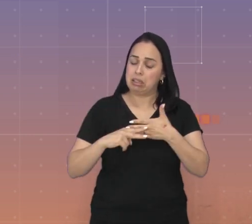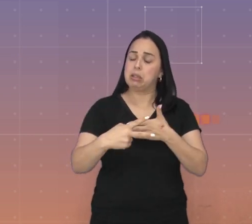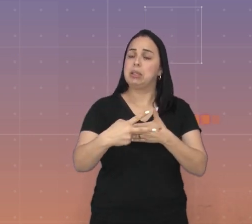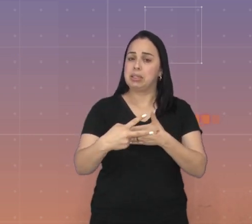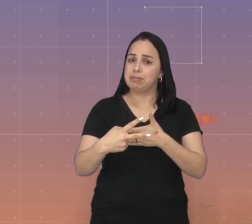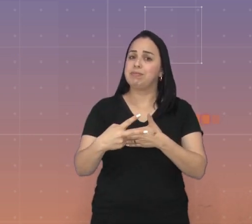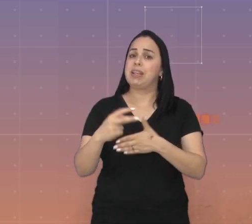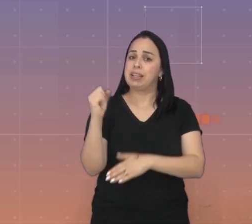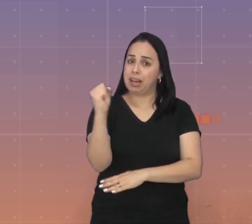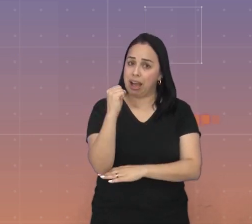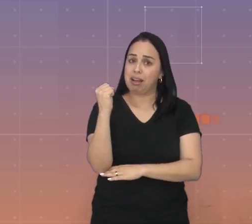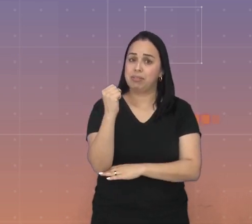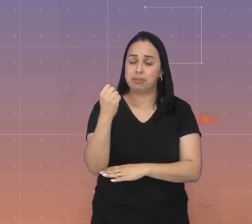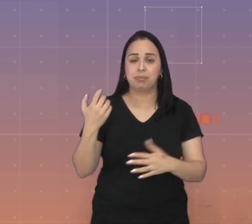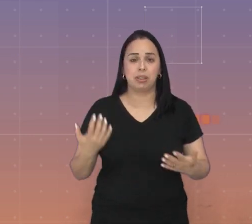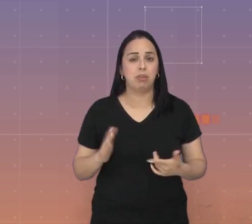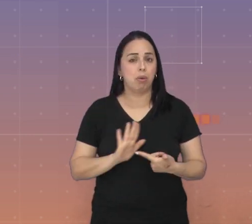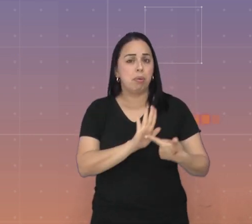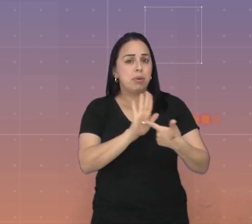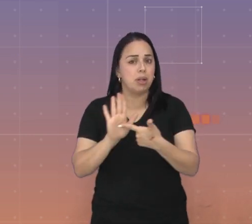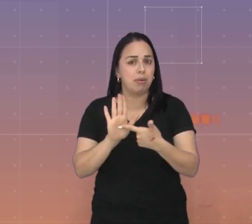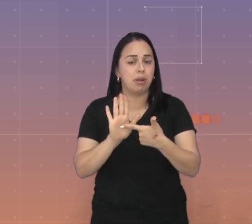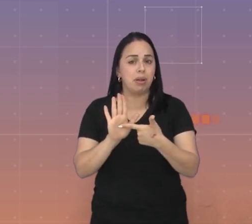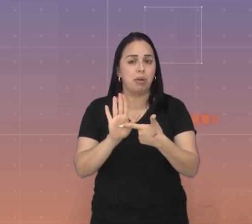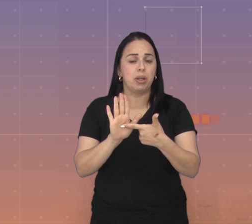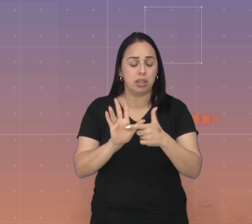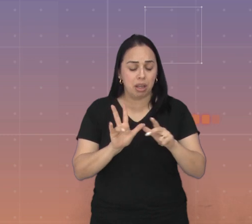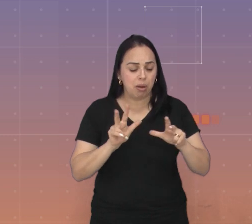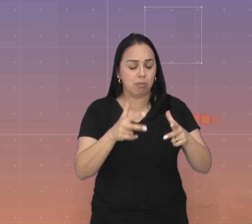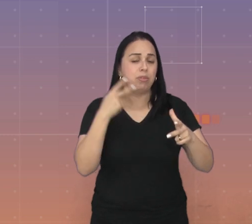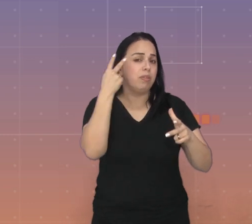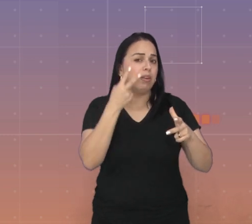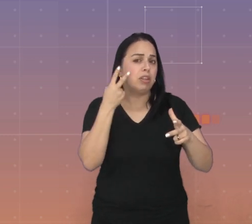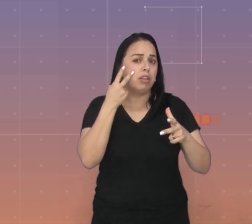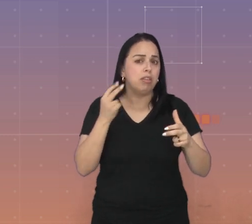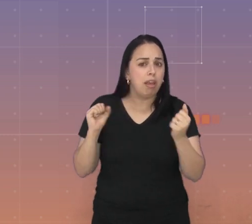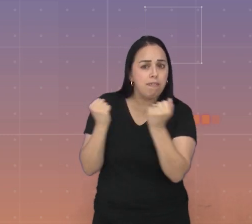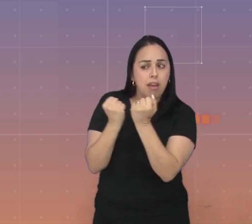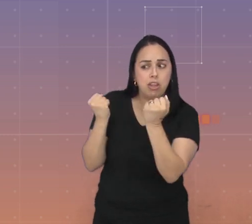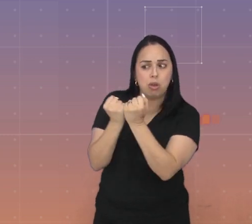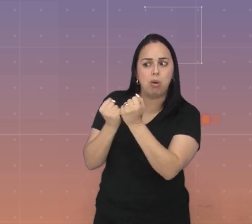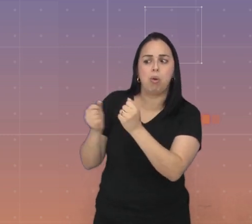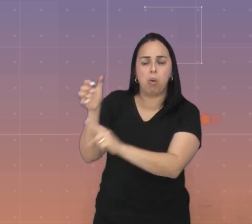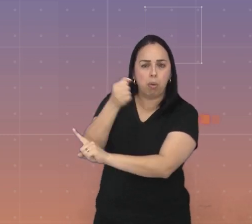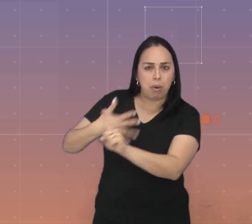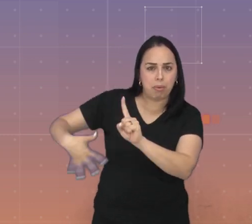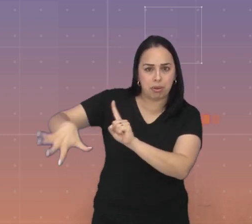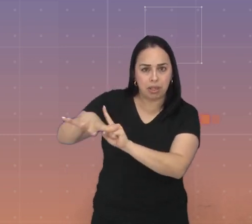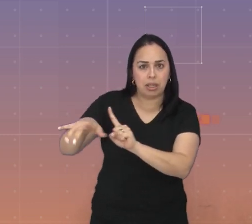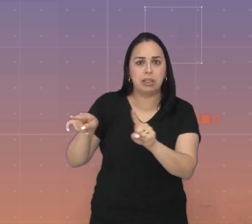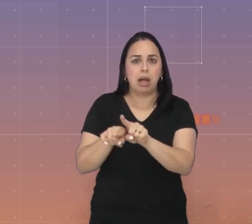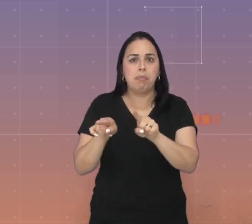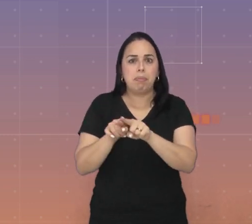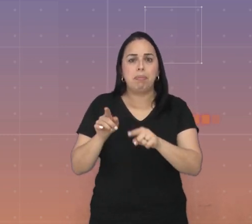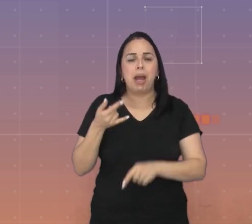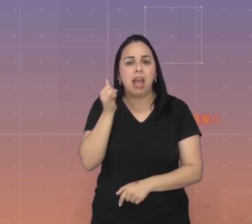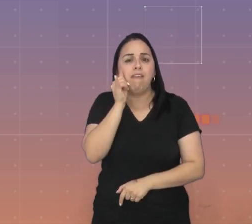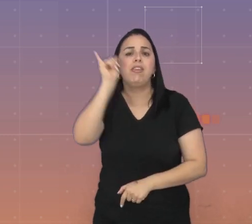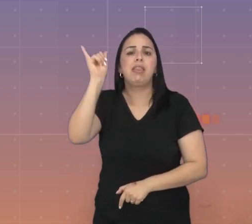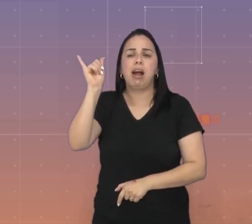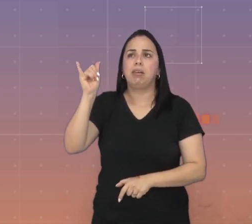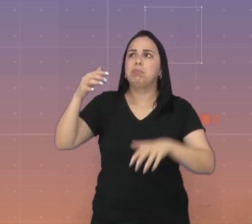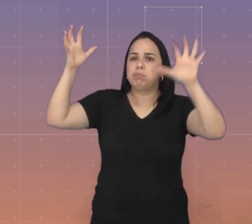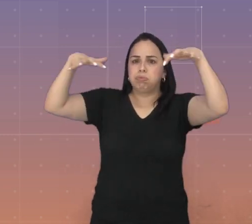trouxe consequências sérias, viu? Também vamos mostrar como a Câmara atuou na defesa do meio ambiente e discutir ações para